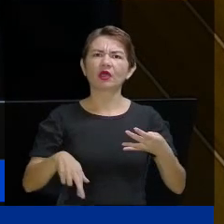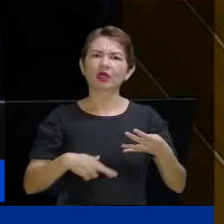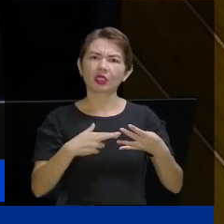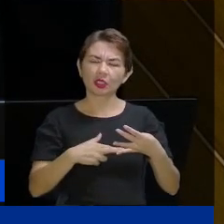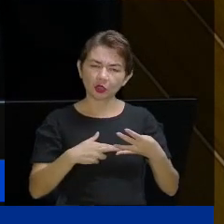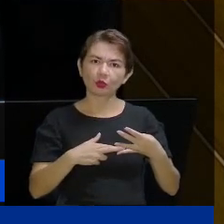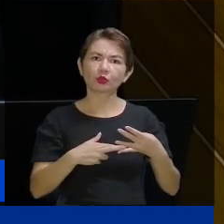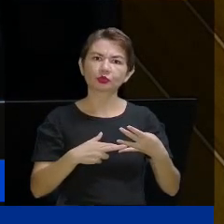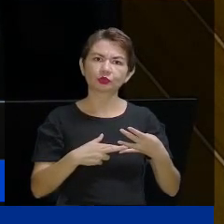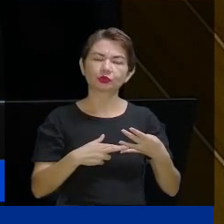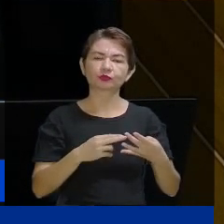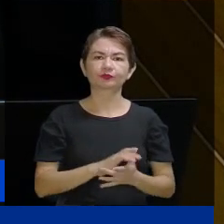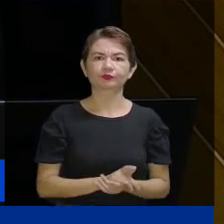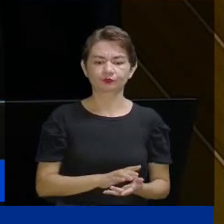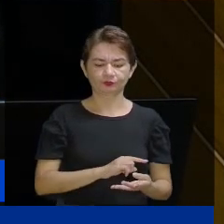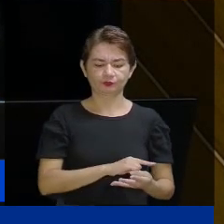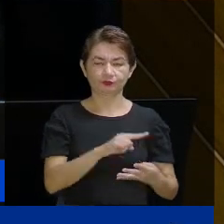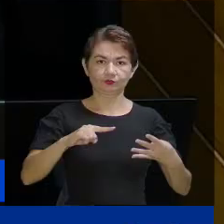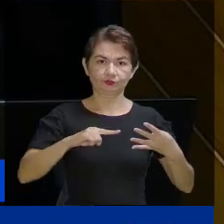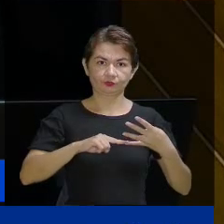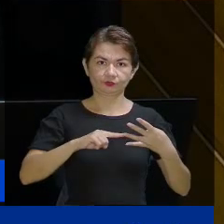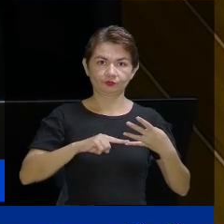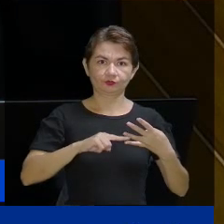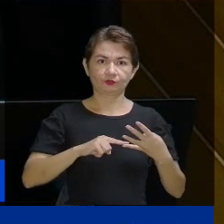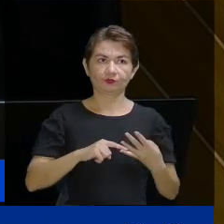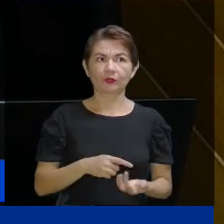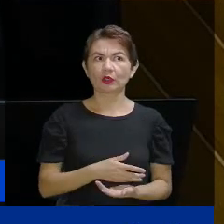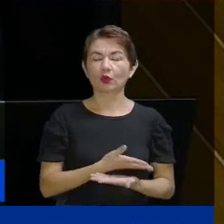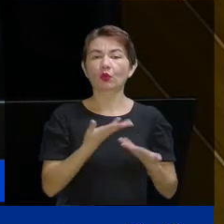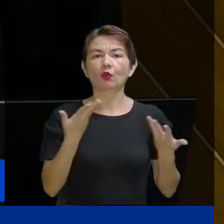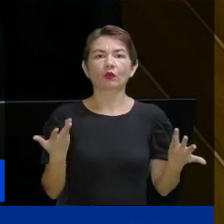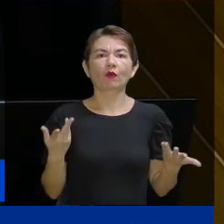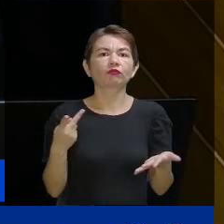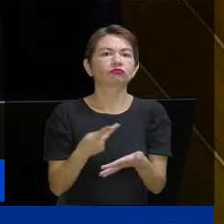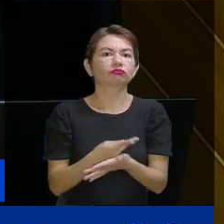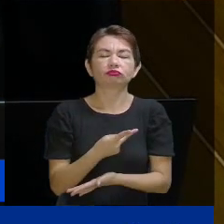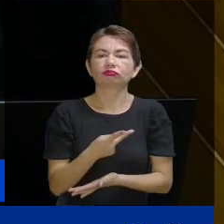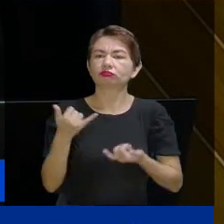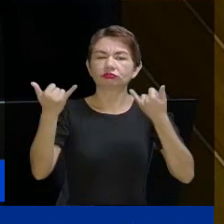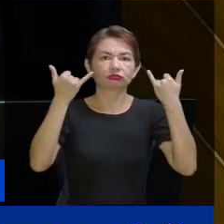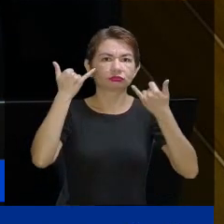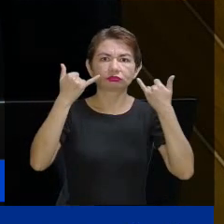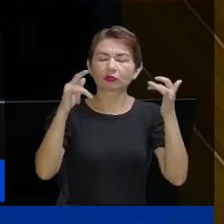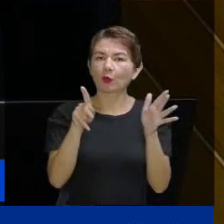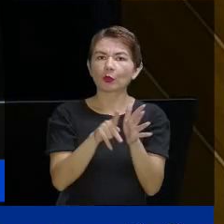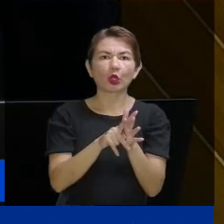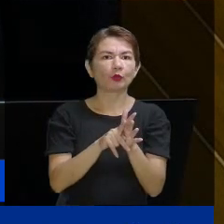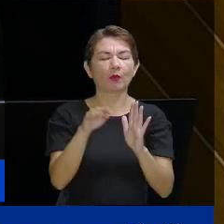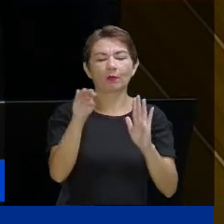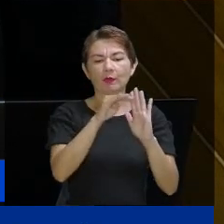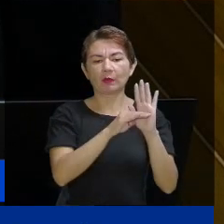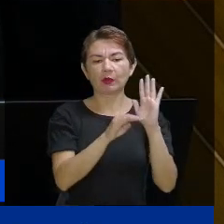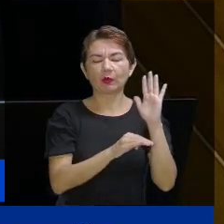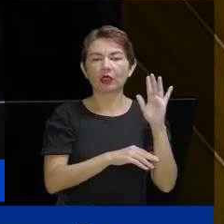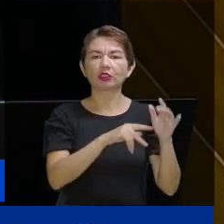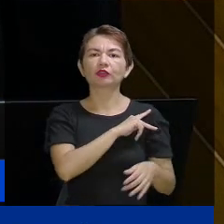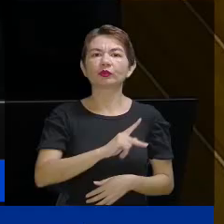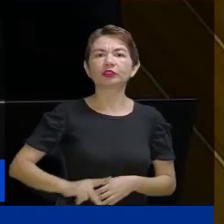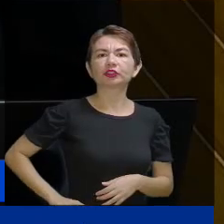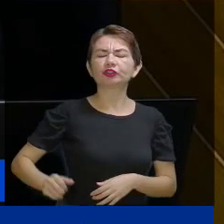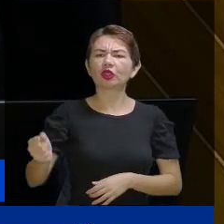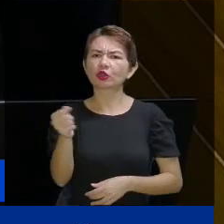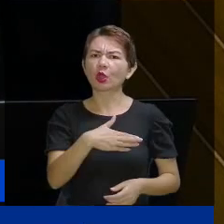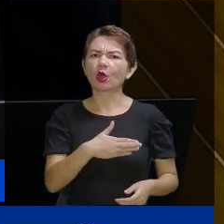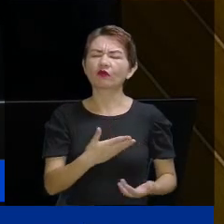recurso precluso? 4. Quais são os fatos constantes da informação do presidente que caracterizam como novos